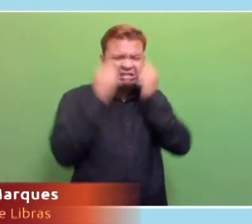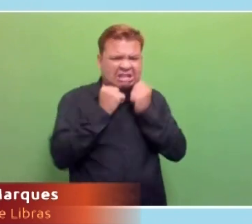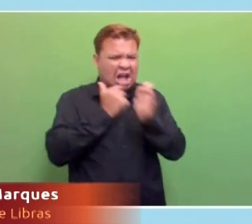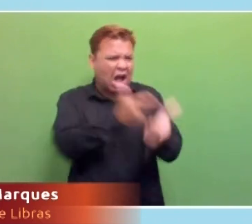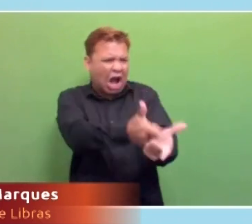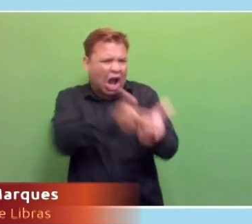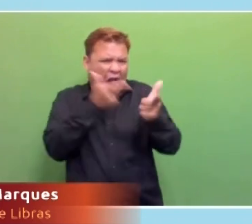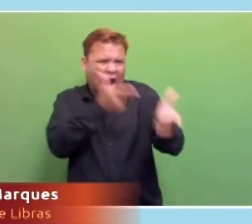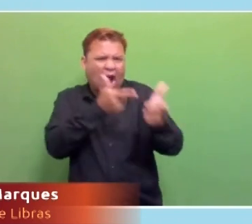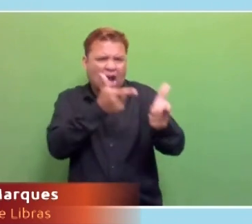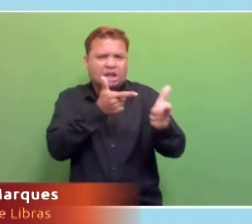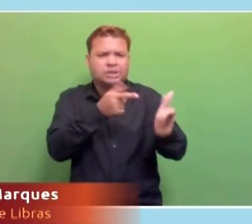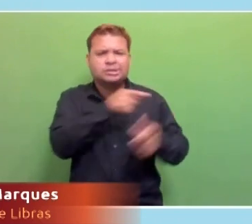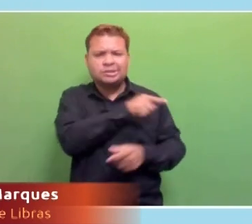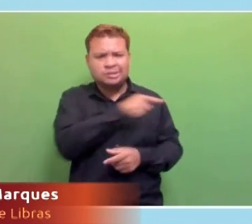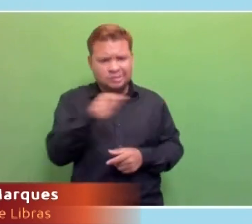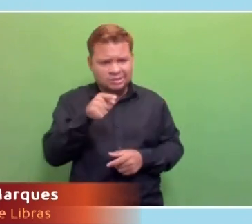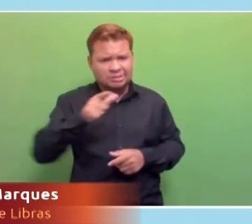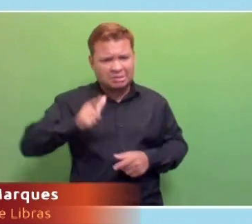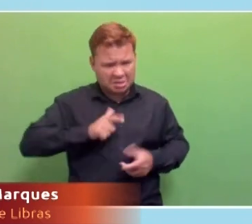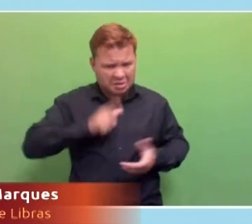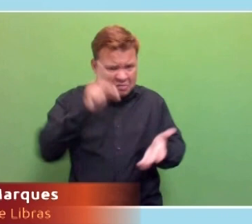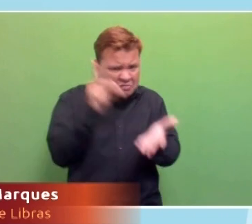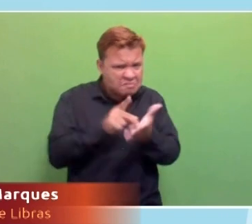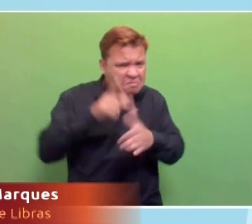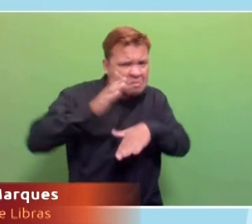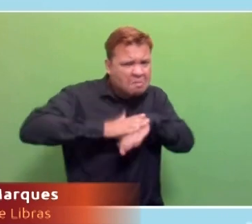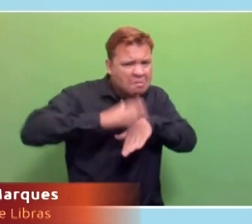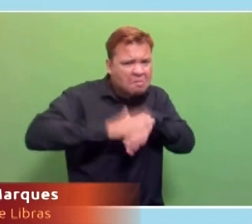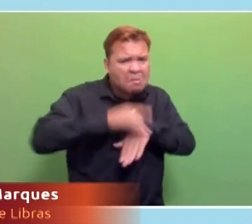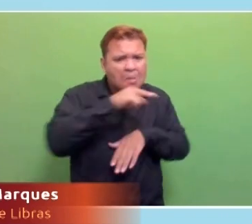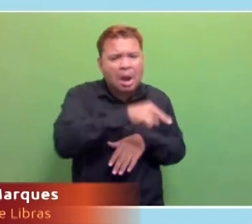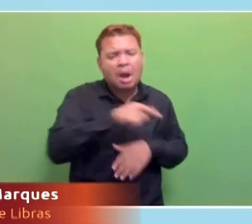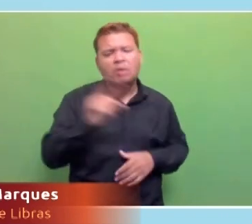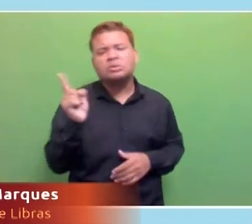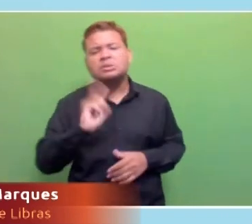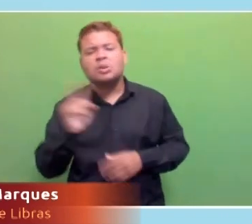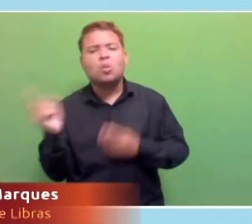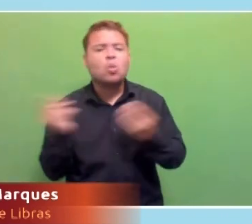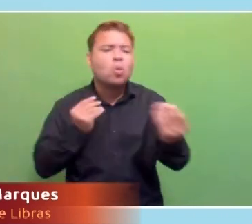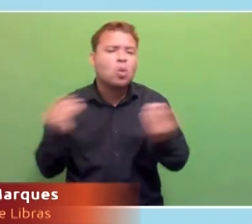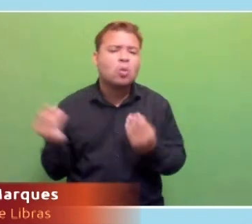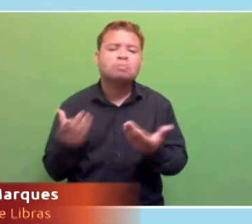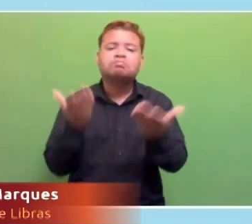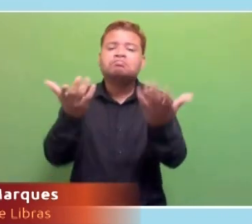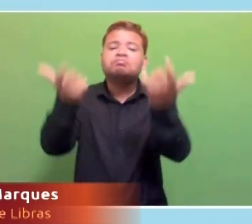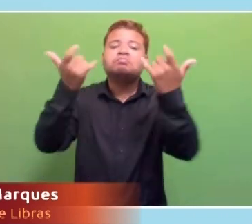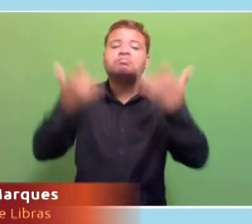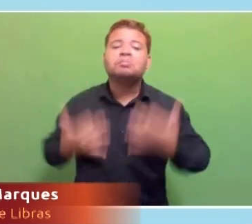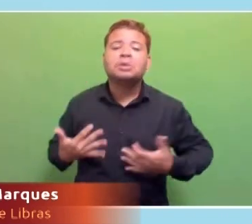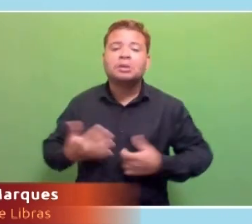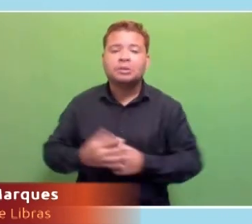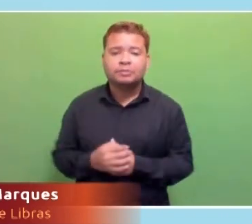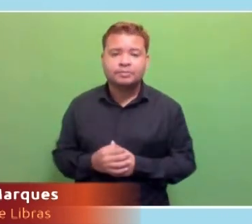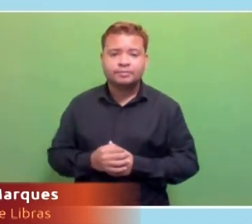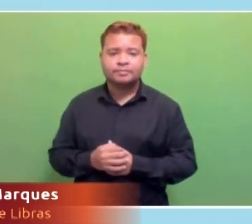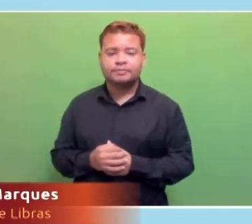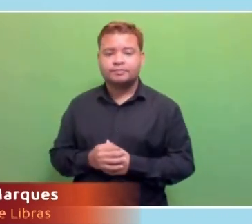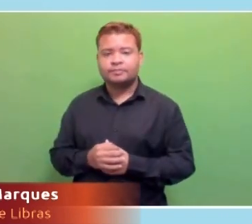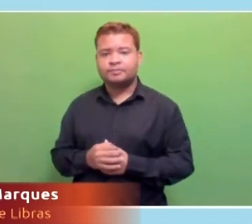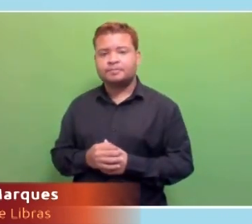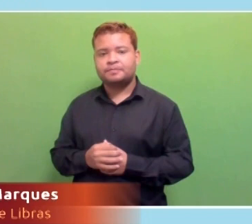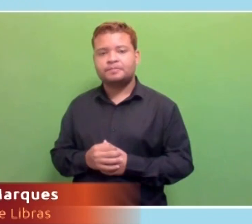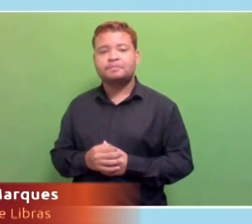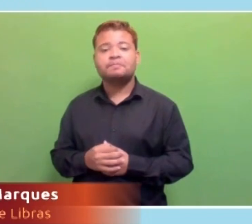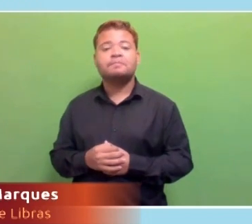Hamas, ele faz essas ações, né, de terrorismo ou não? Explica para a gente, professor Mateus. Então, eu acho que